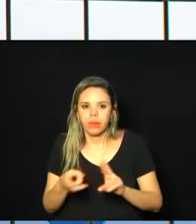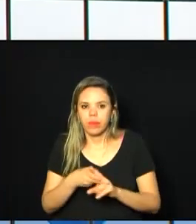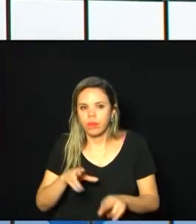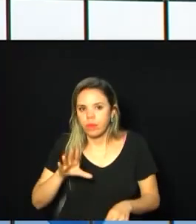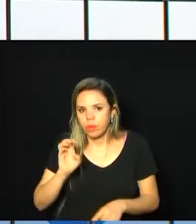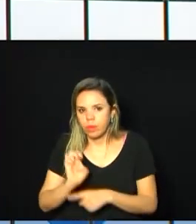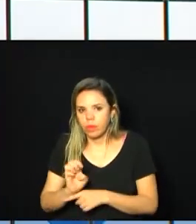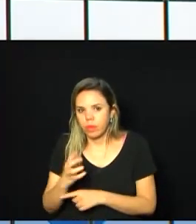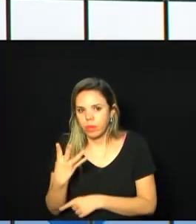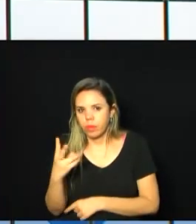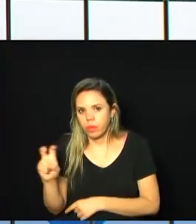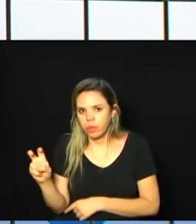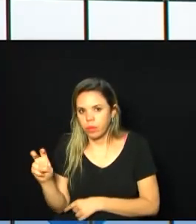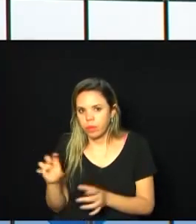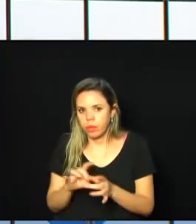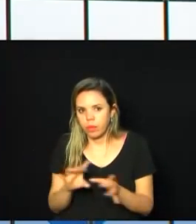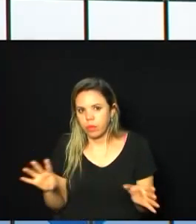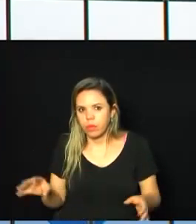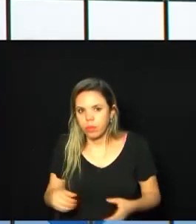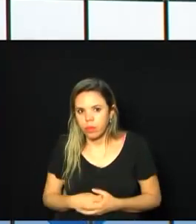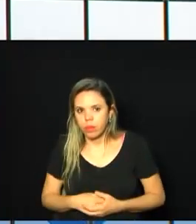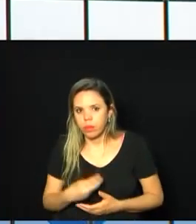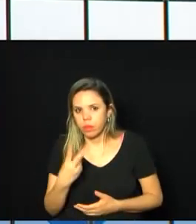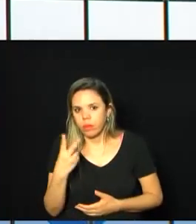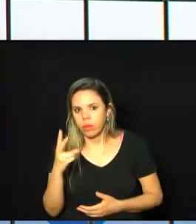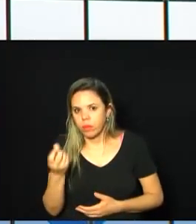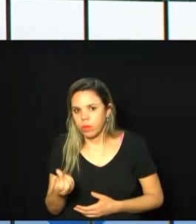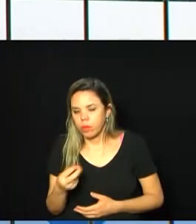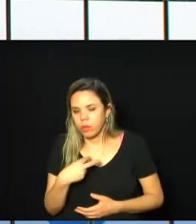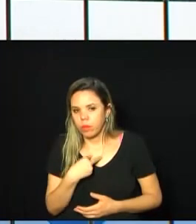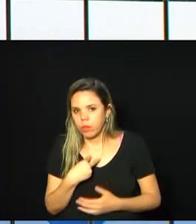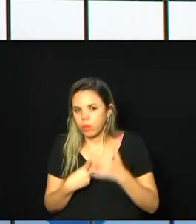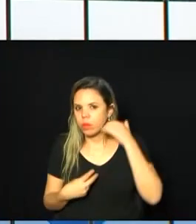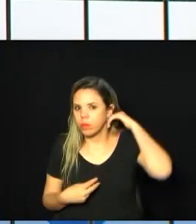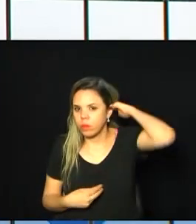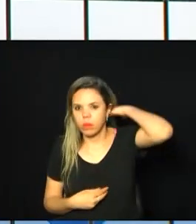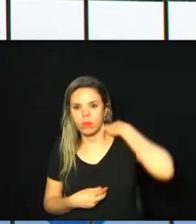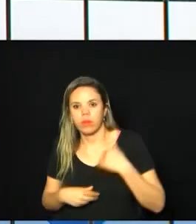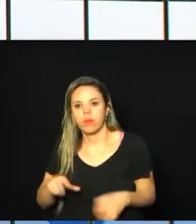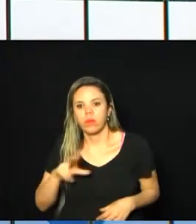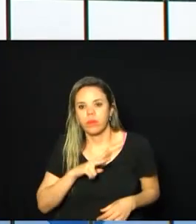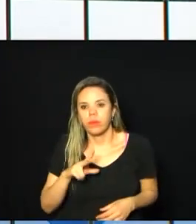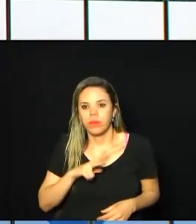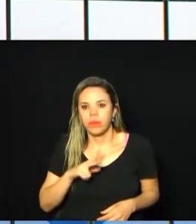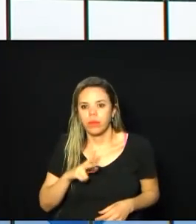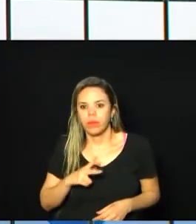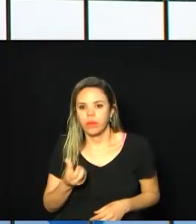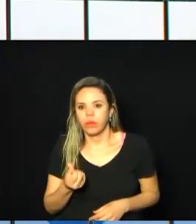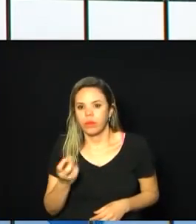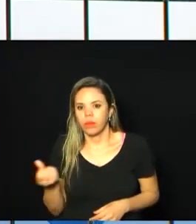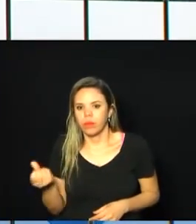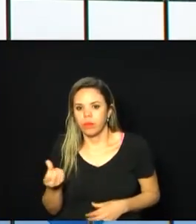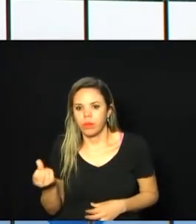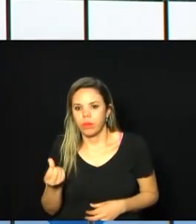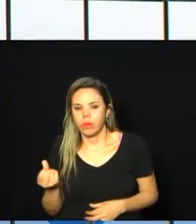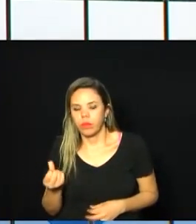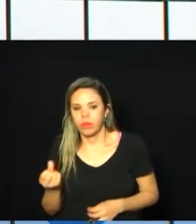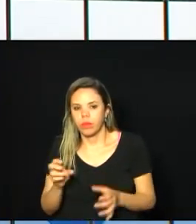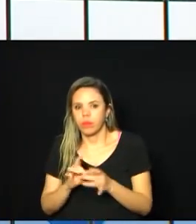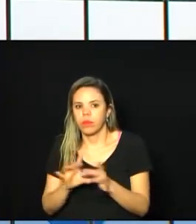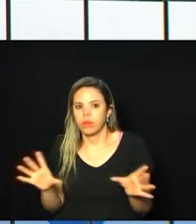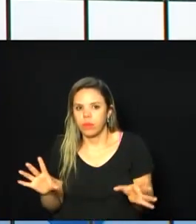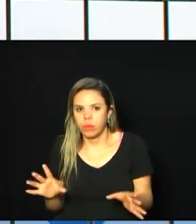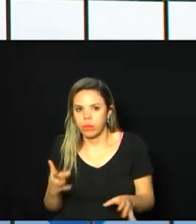estadual, 45 leitos disponíveis, 26 ocupados. E na rede particular, dos 66 leitos